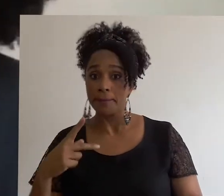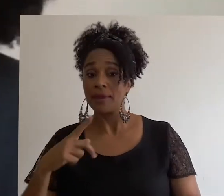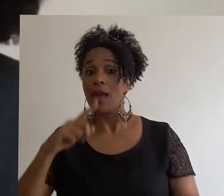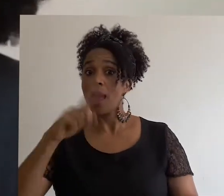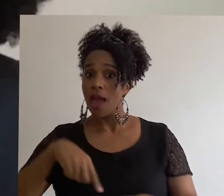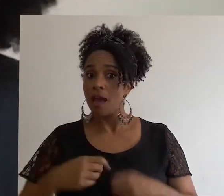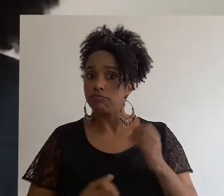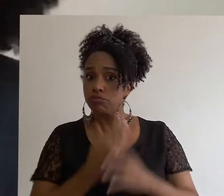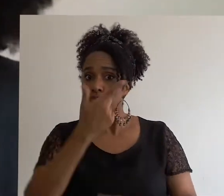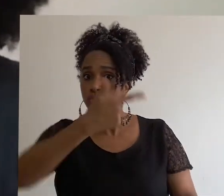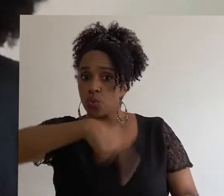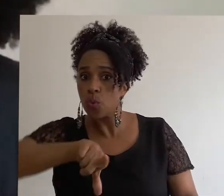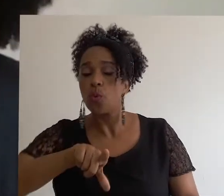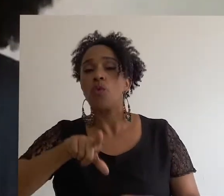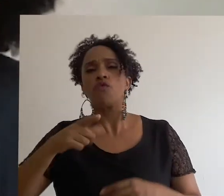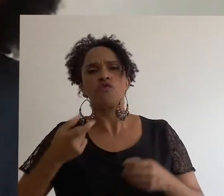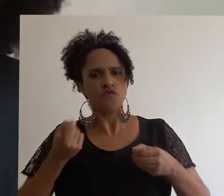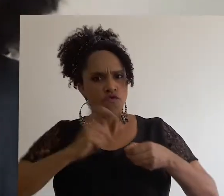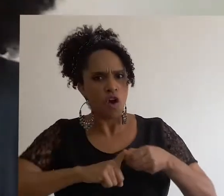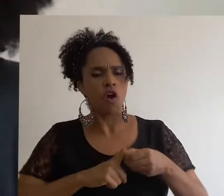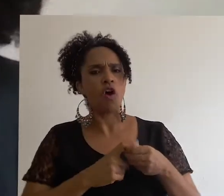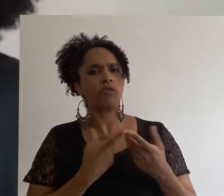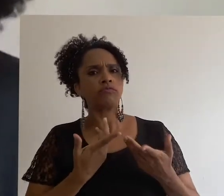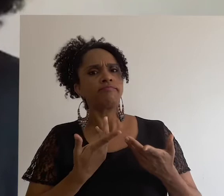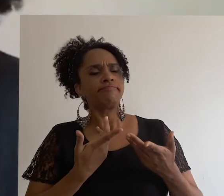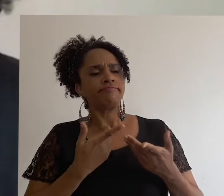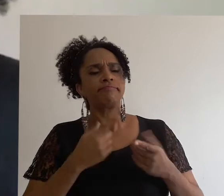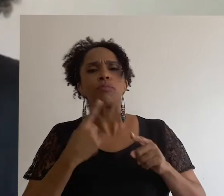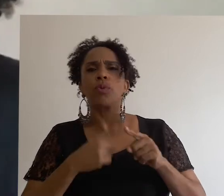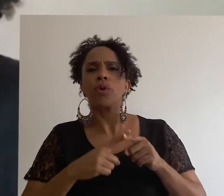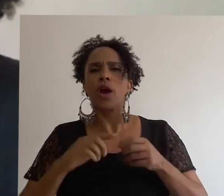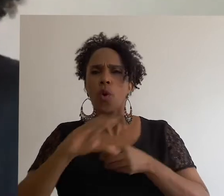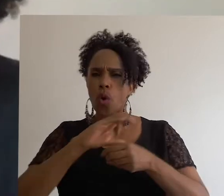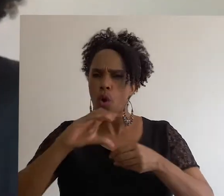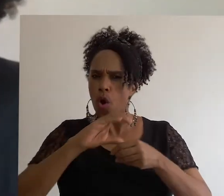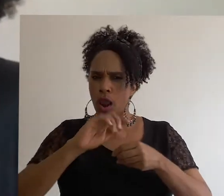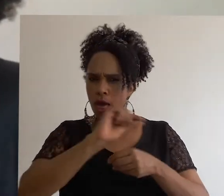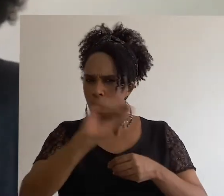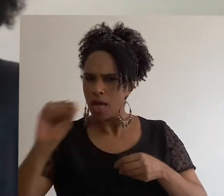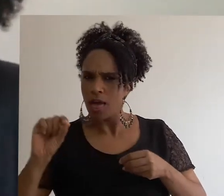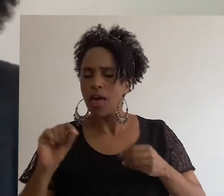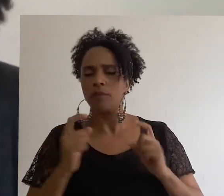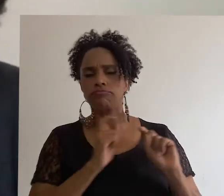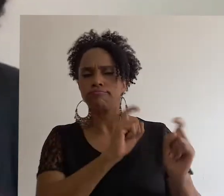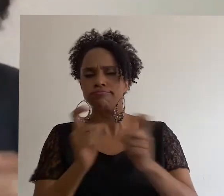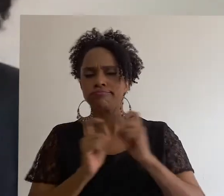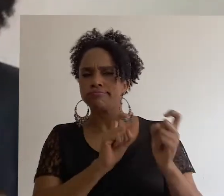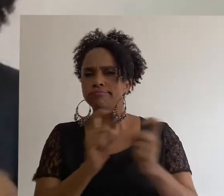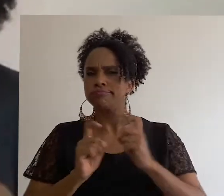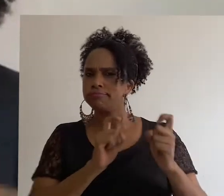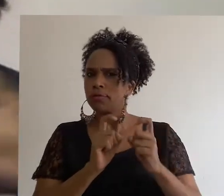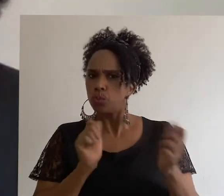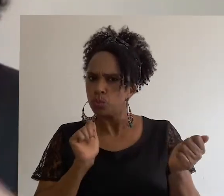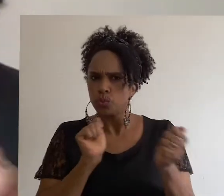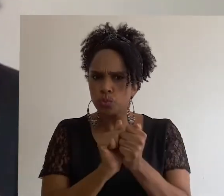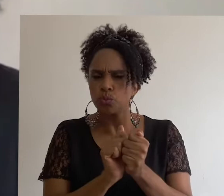nós reativamos, nós colocamos aí, como todos os órgãos colegiados da instituição, para poder dialogar com a